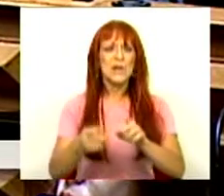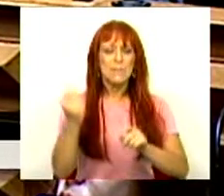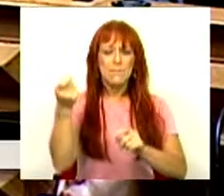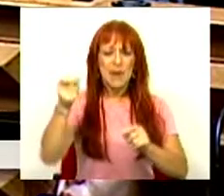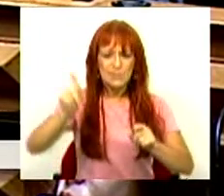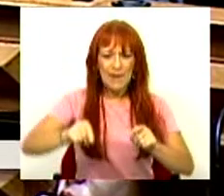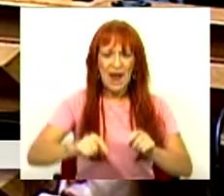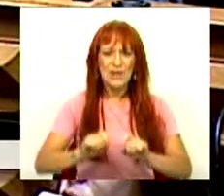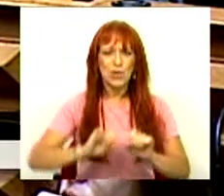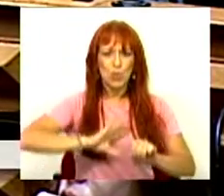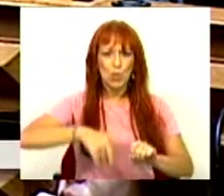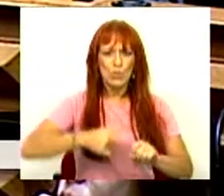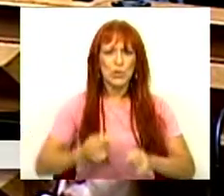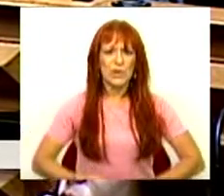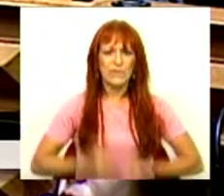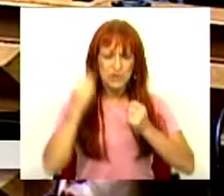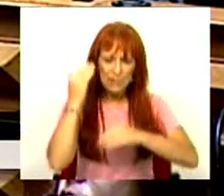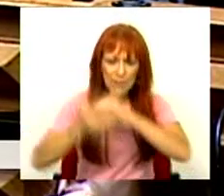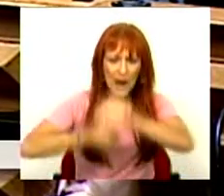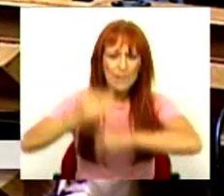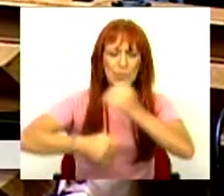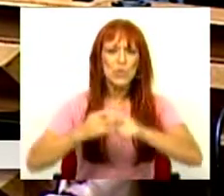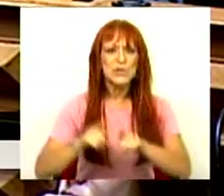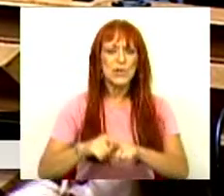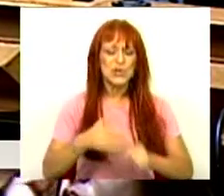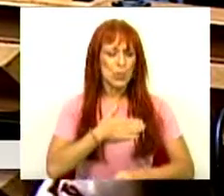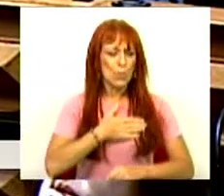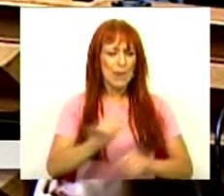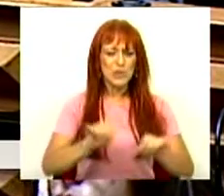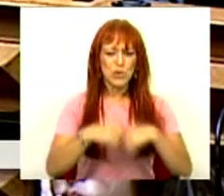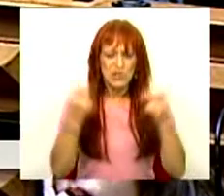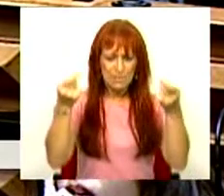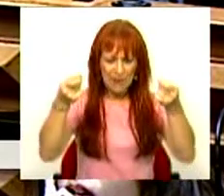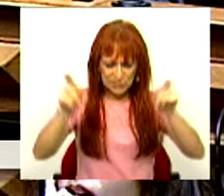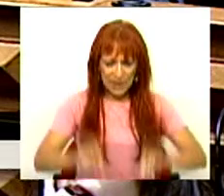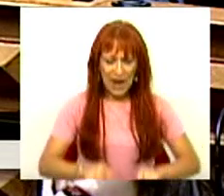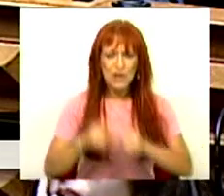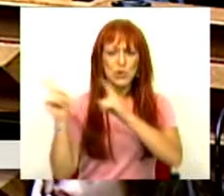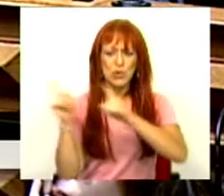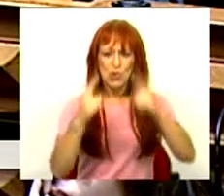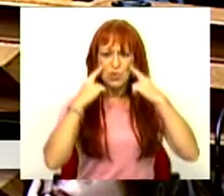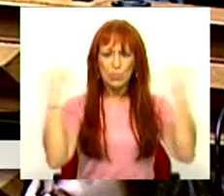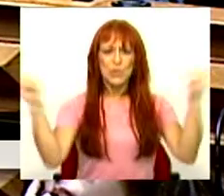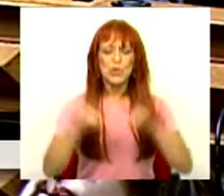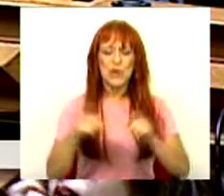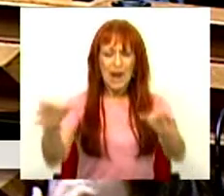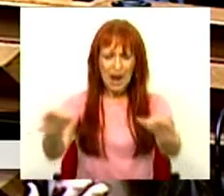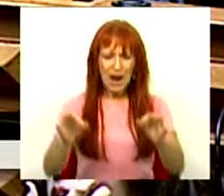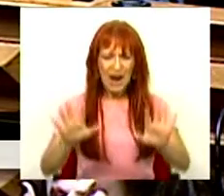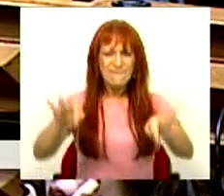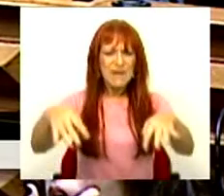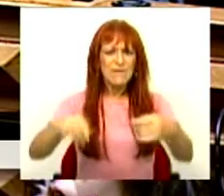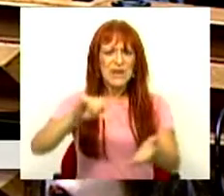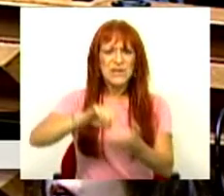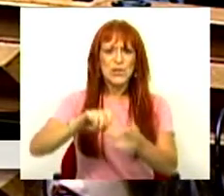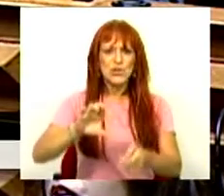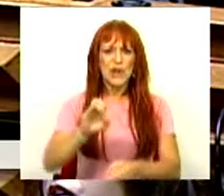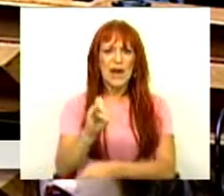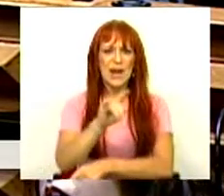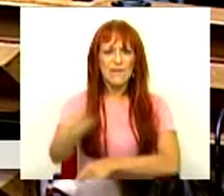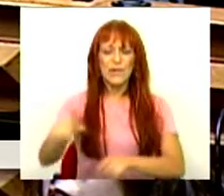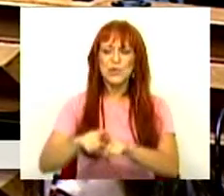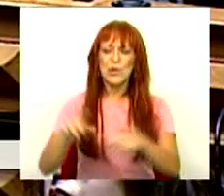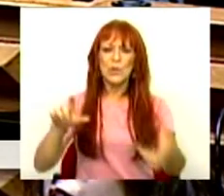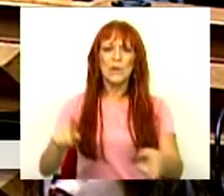barata do mundo, com o investimento em curso e passos sociais mais baratos nos transportes públicos, com a antecipação do fim das centrais a carvão e